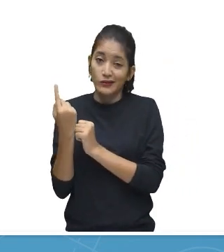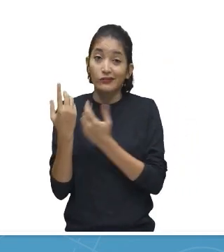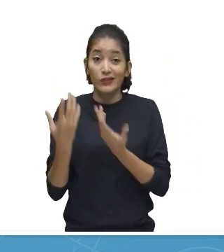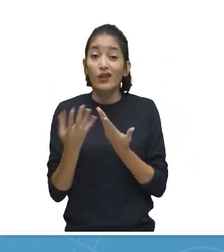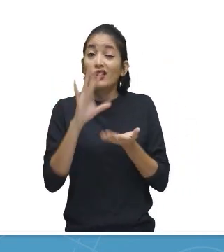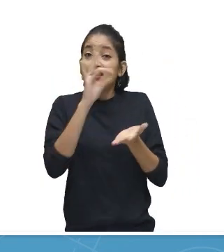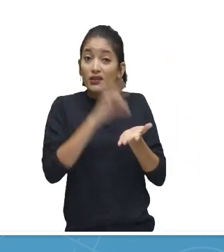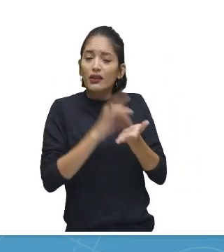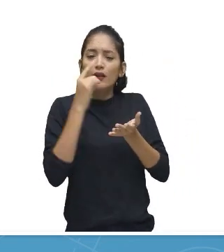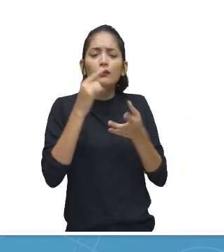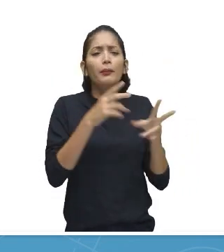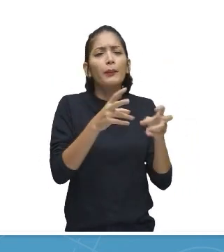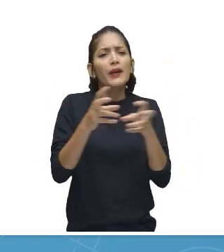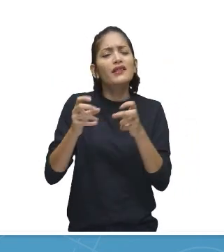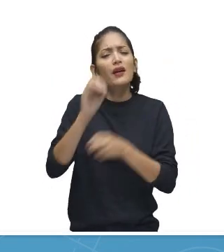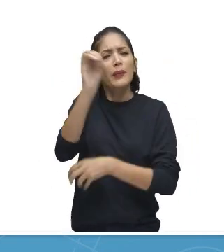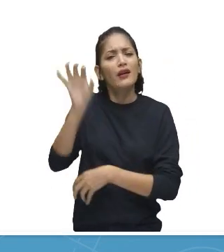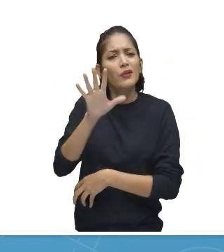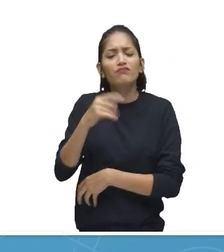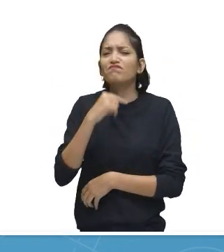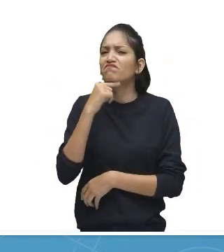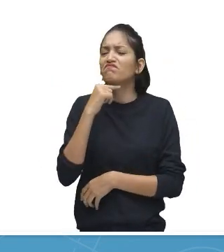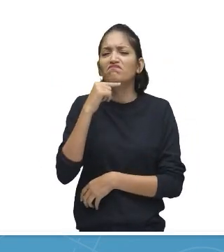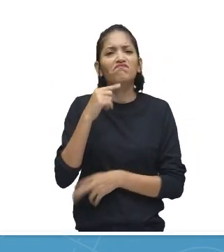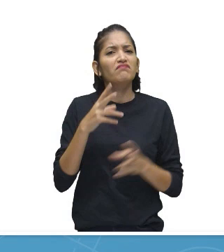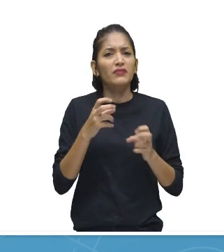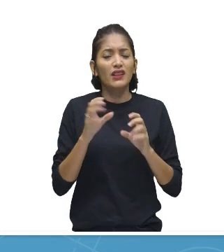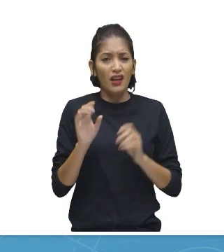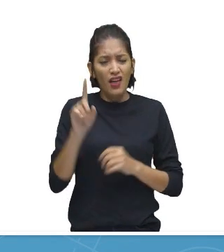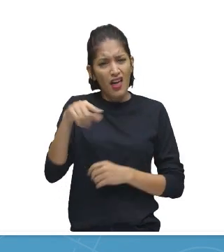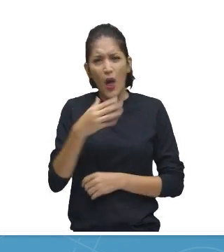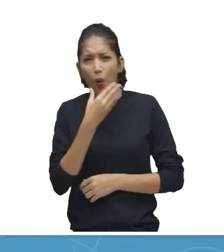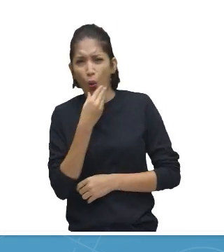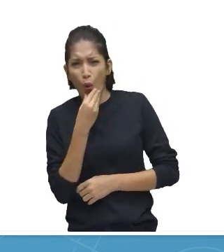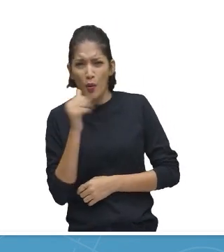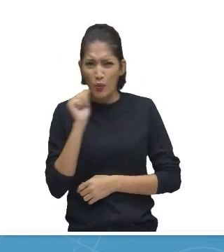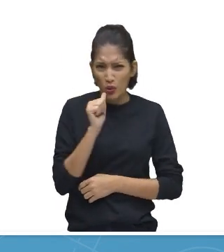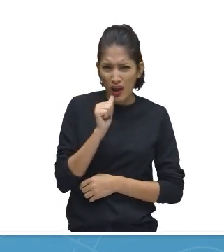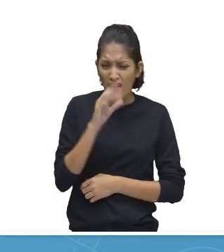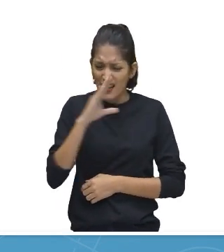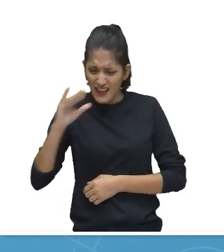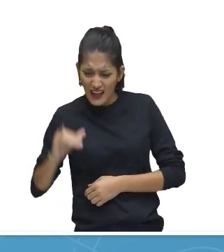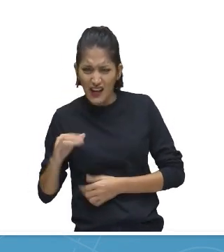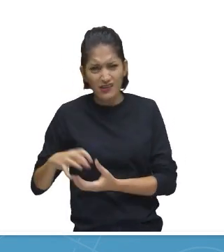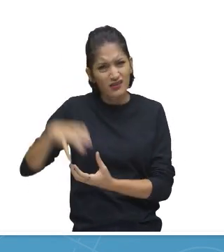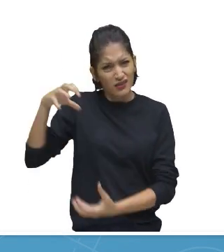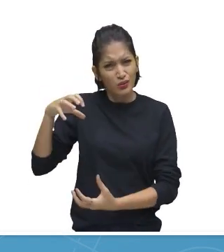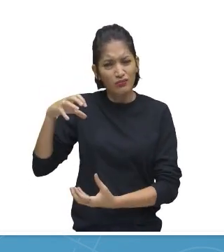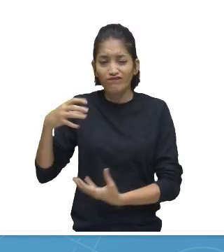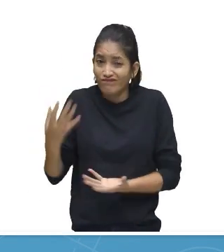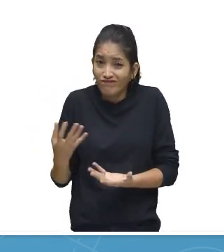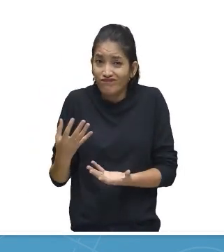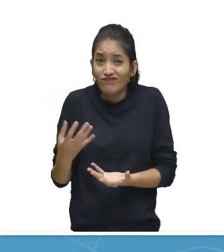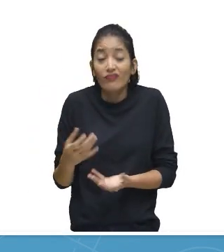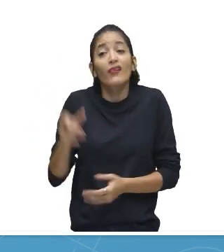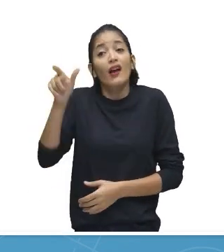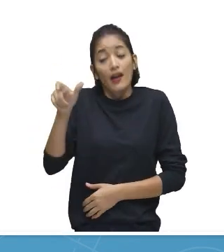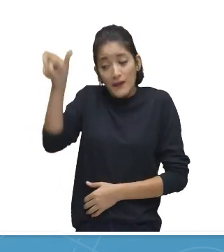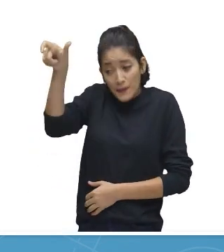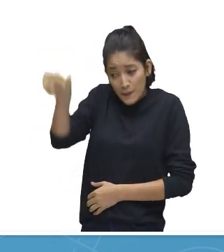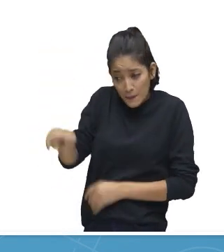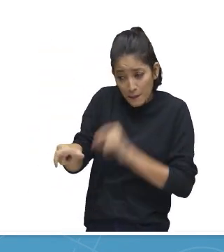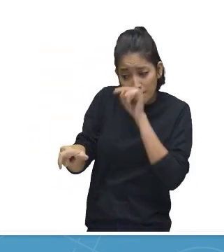verdade, quando a gente olha aqui, a gente não consegue perceber. É um homem? É uma mulher? É uma criança? É um adulto? Né? É um ser